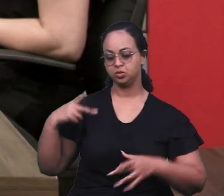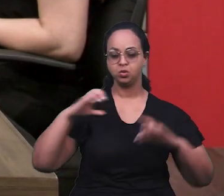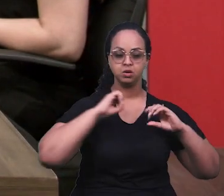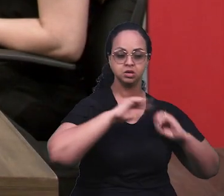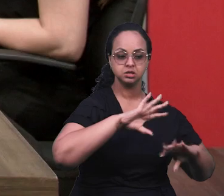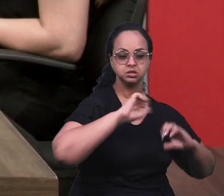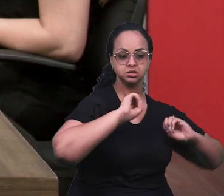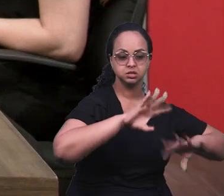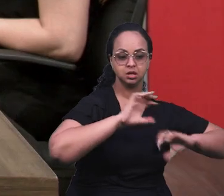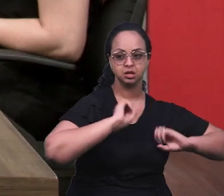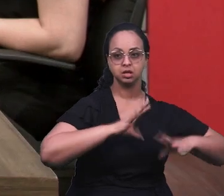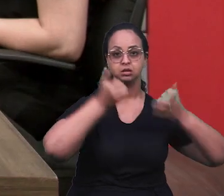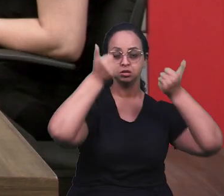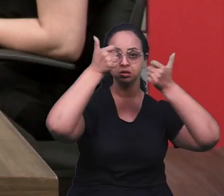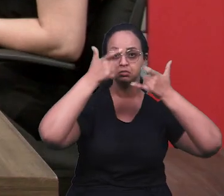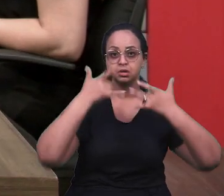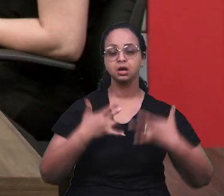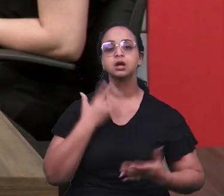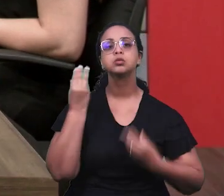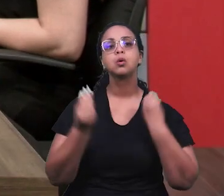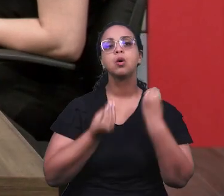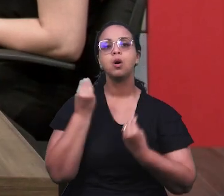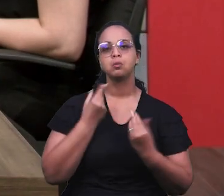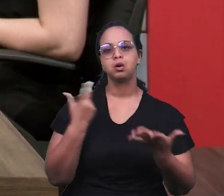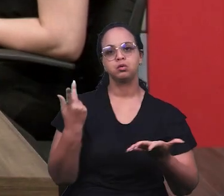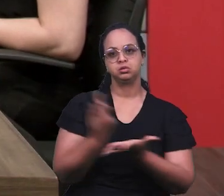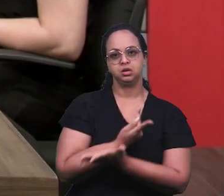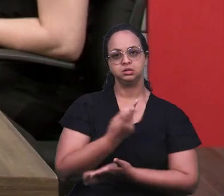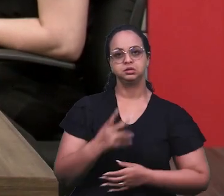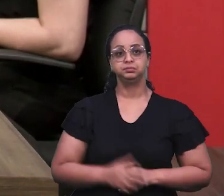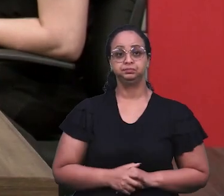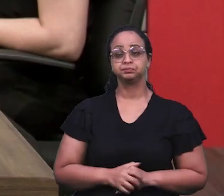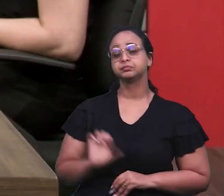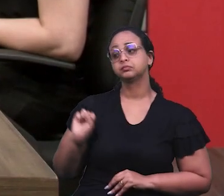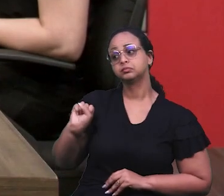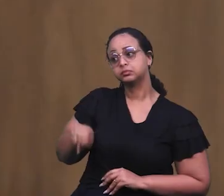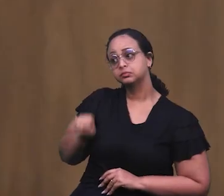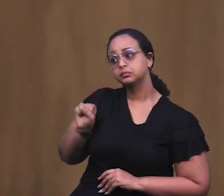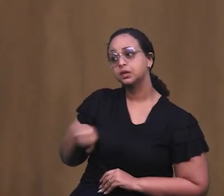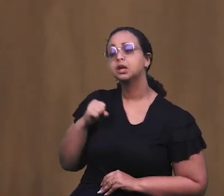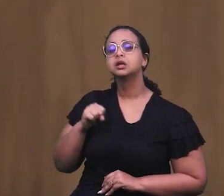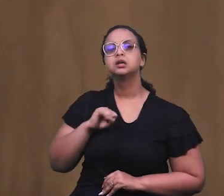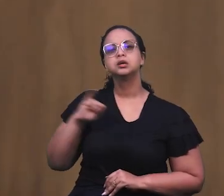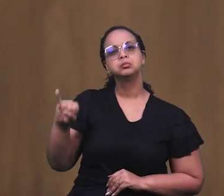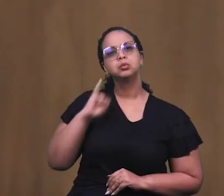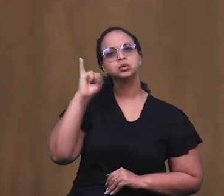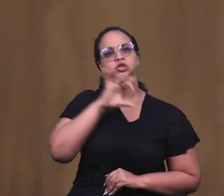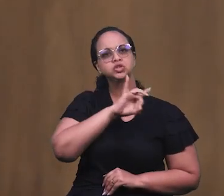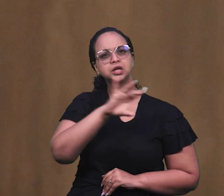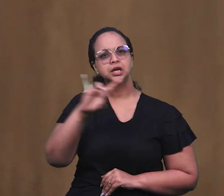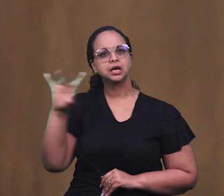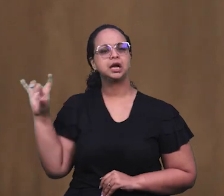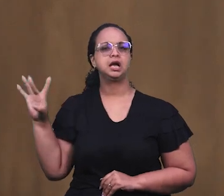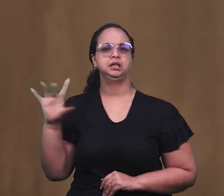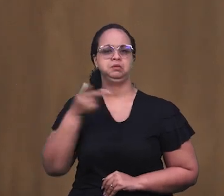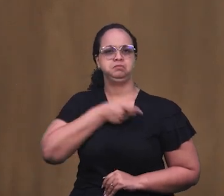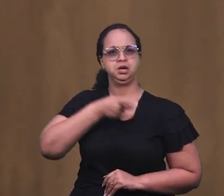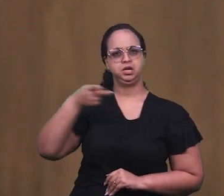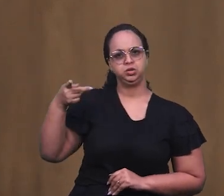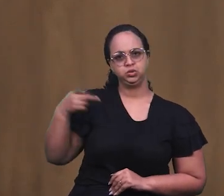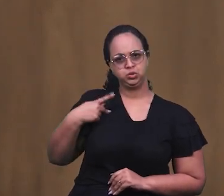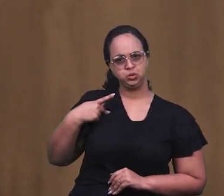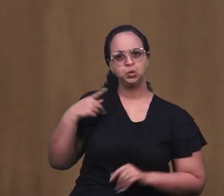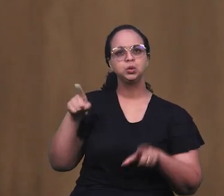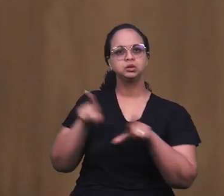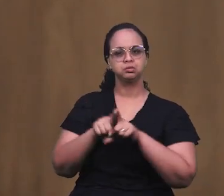instruindo, mostrando e explicando como que vai acontecer, né, pastor João? Sim, Priscila, é importante que cada pastor e